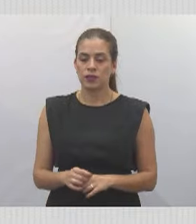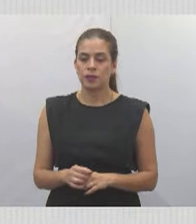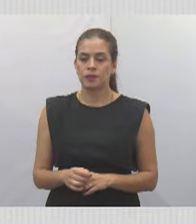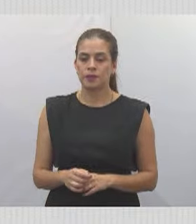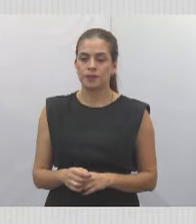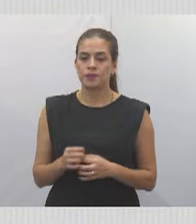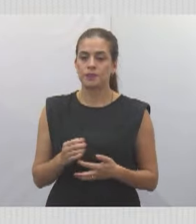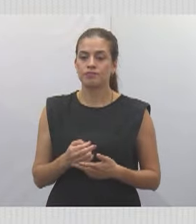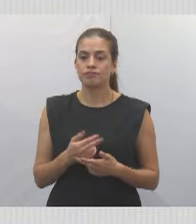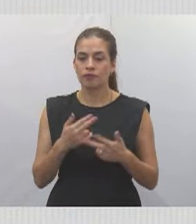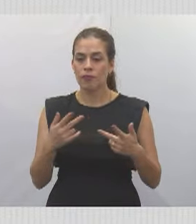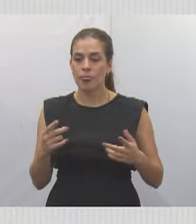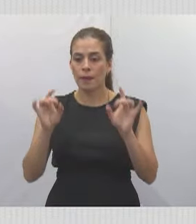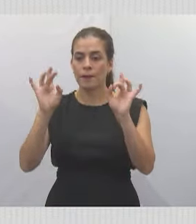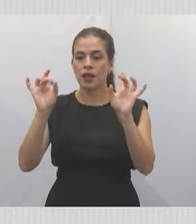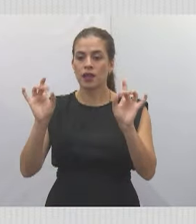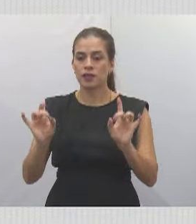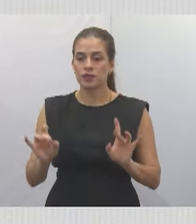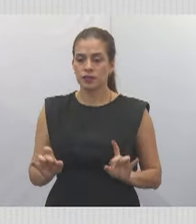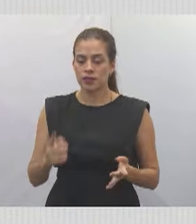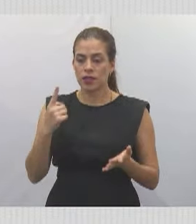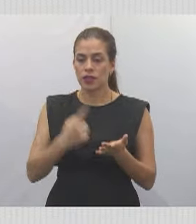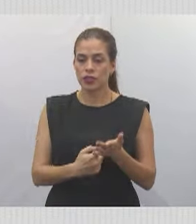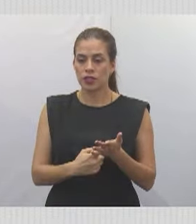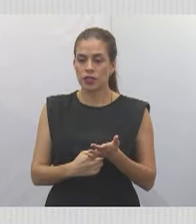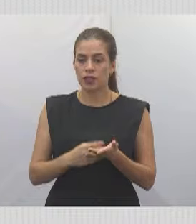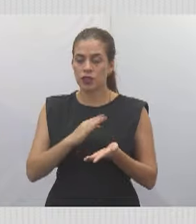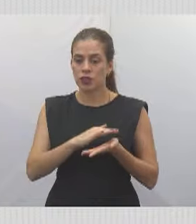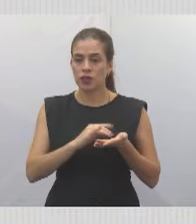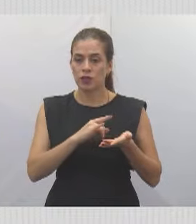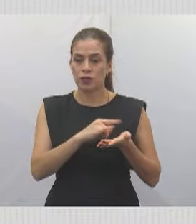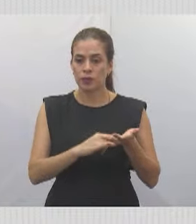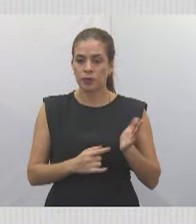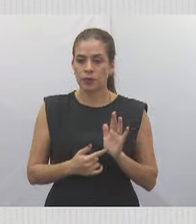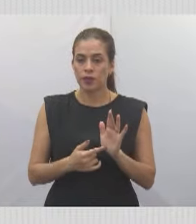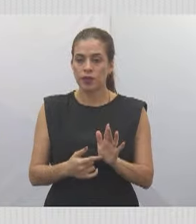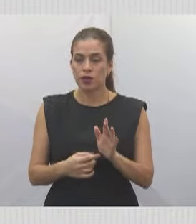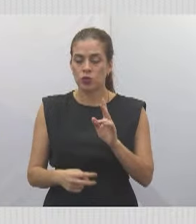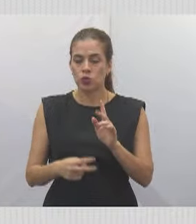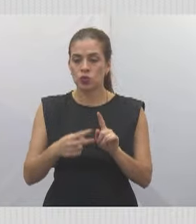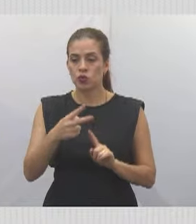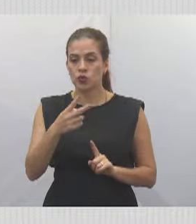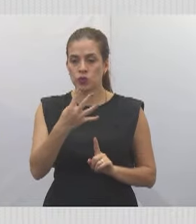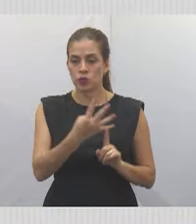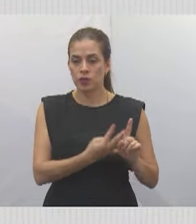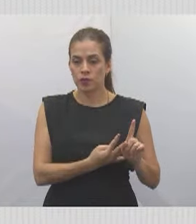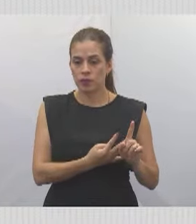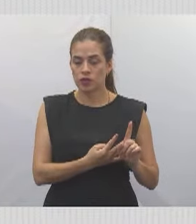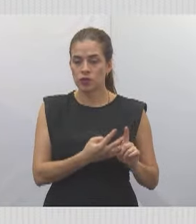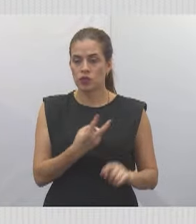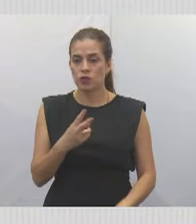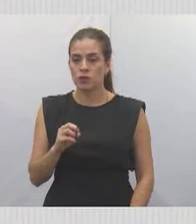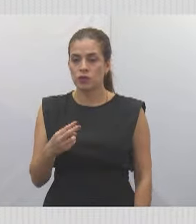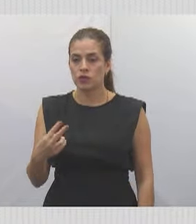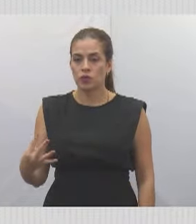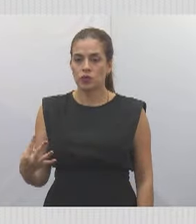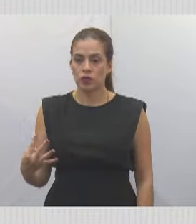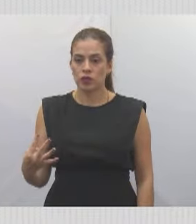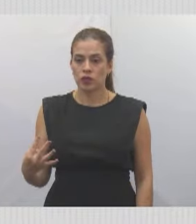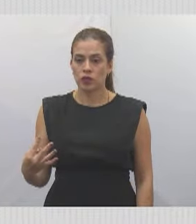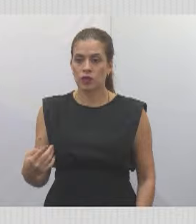Demandas de especialidades agendadas com encaminhamento gerado no segundo quadrimestre de 2024.